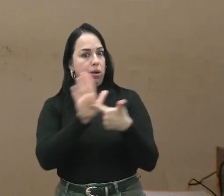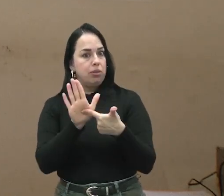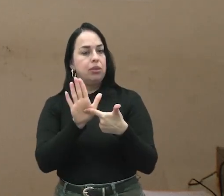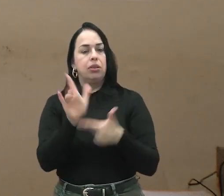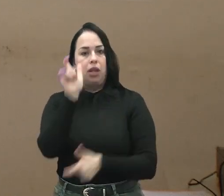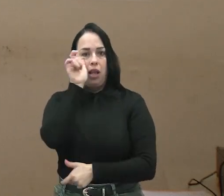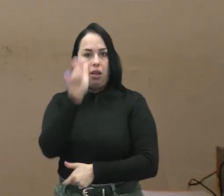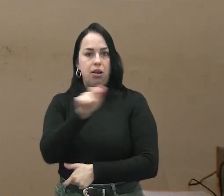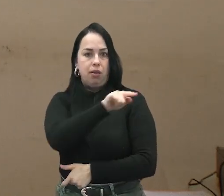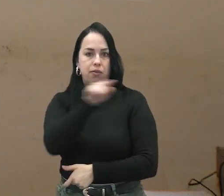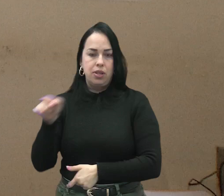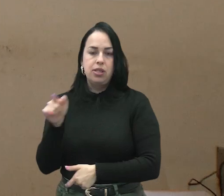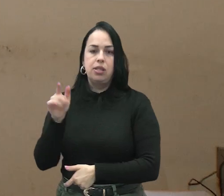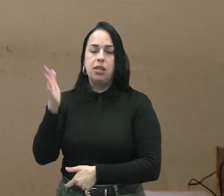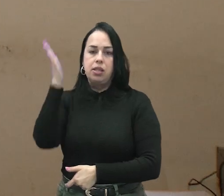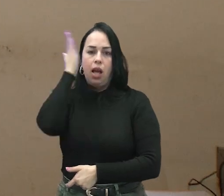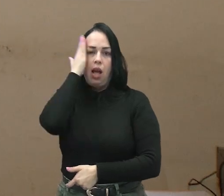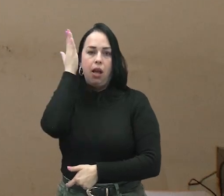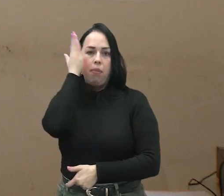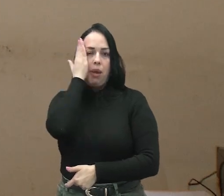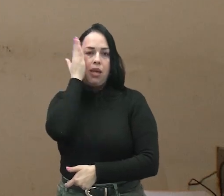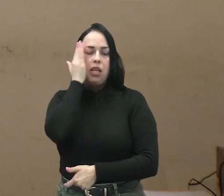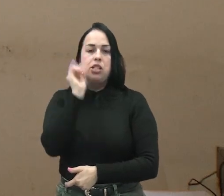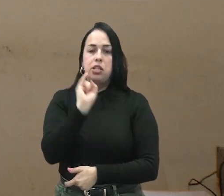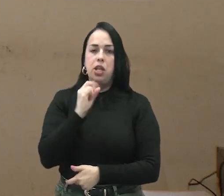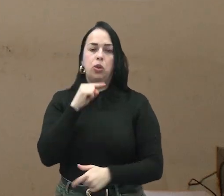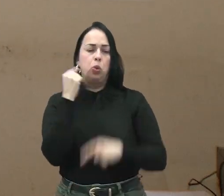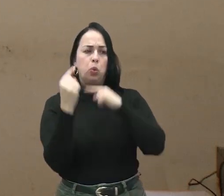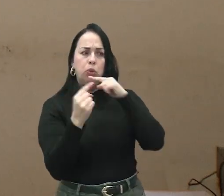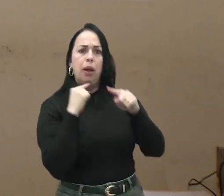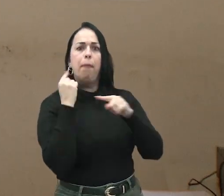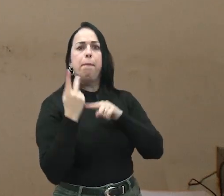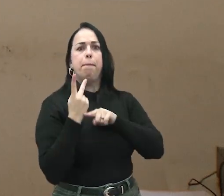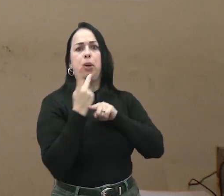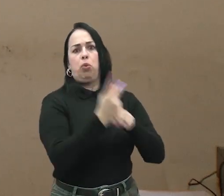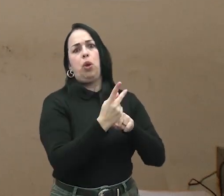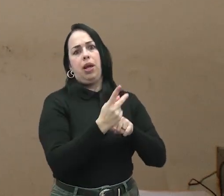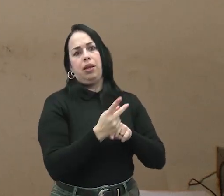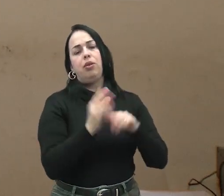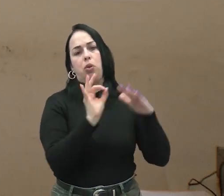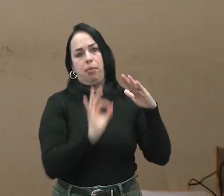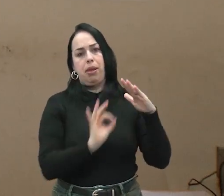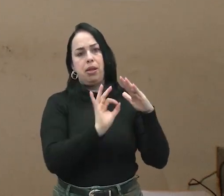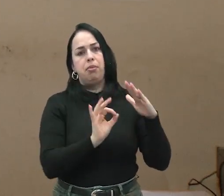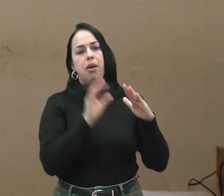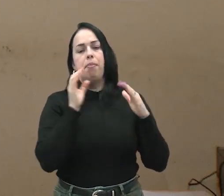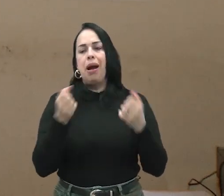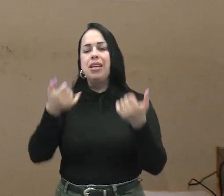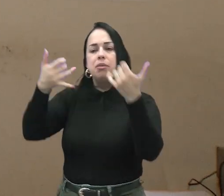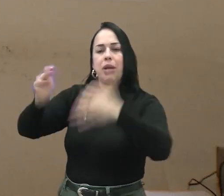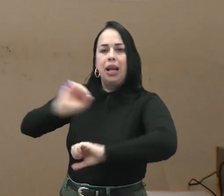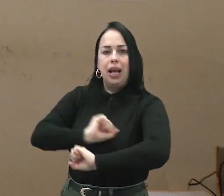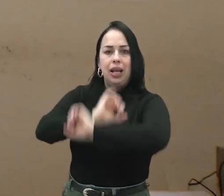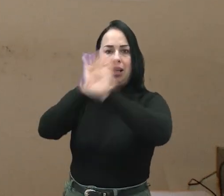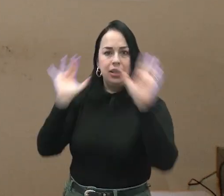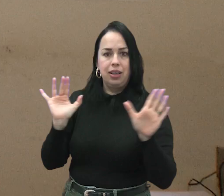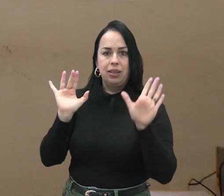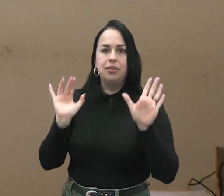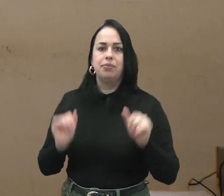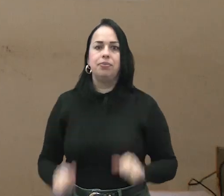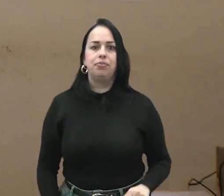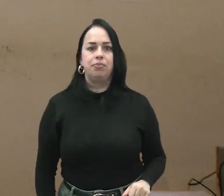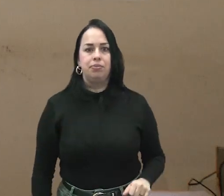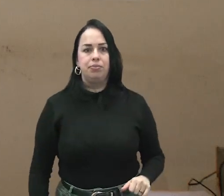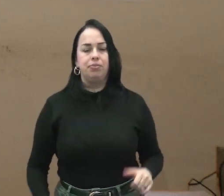do IBGE, e é interessante as pessoas olharem o resultado, se tiverem dúvida, entrar em contato com a comunidade do IBGE para que a gente possa esclarecer